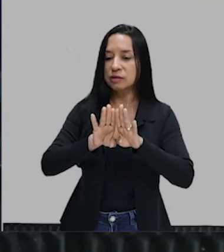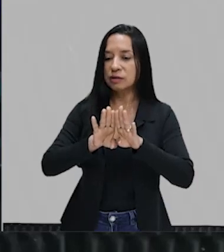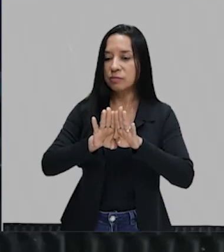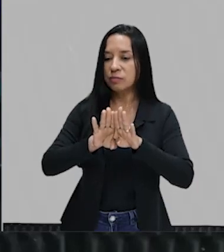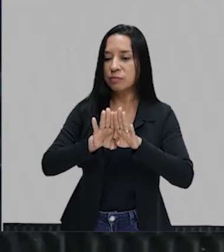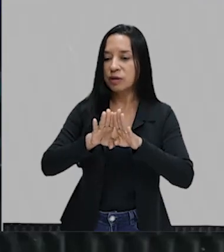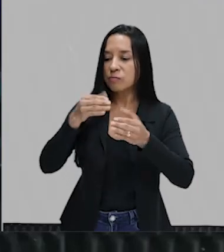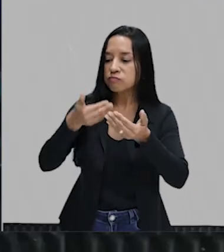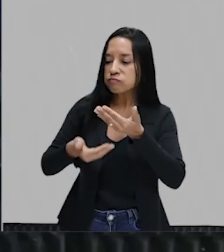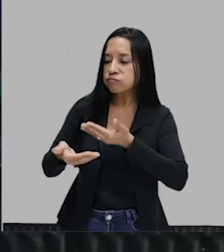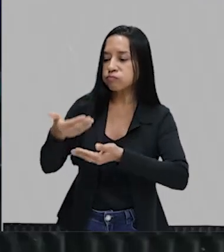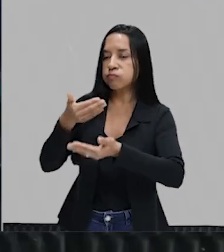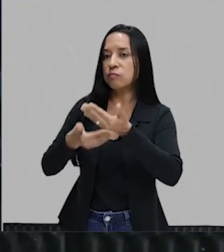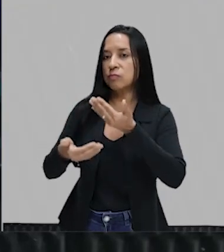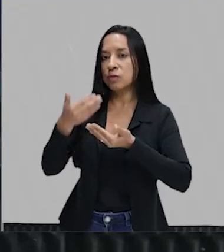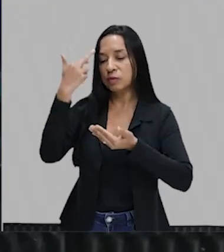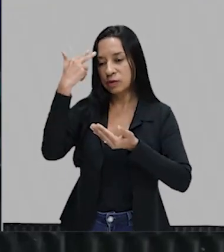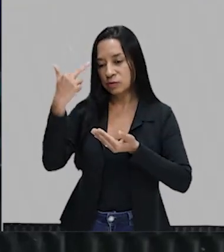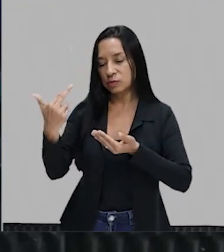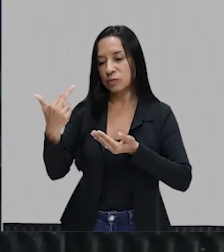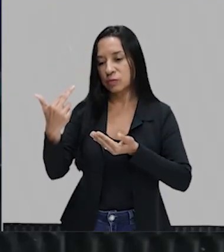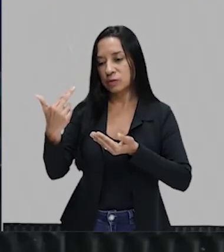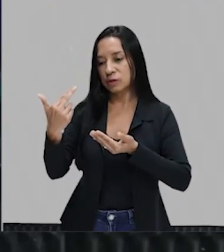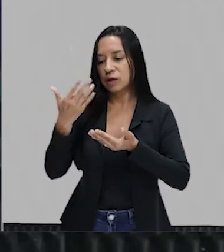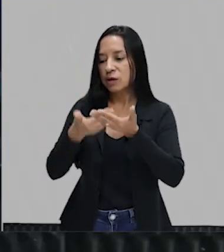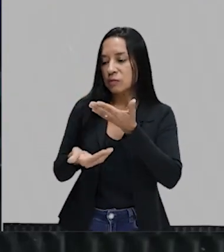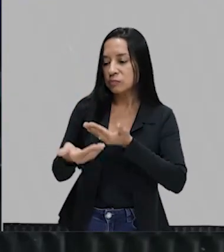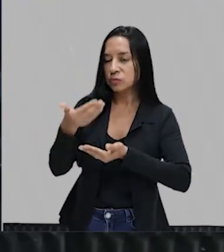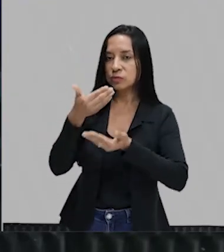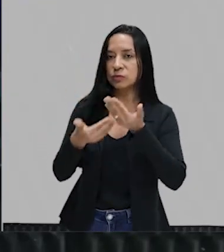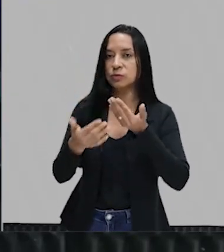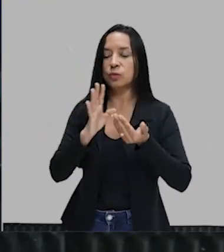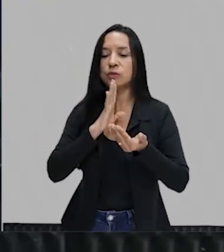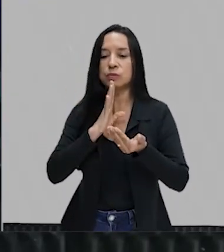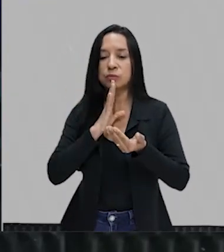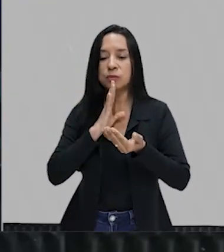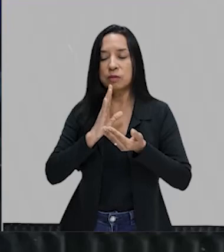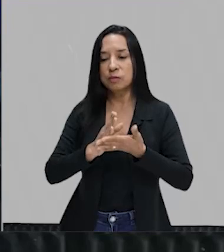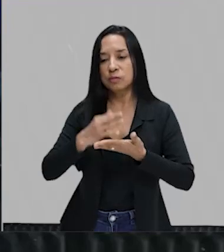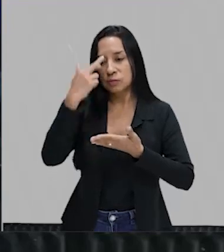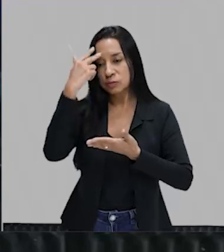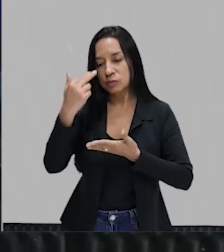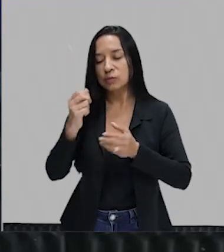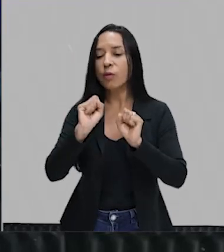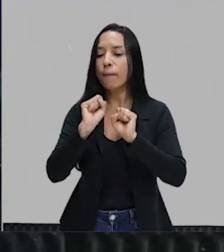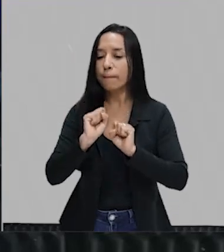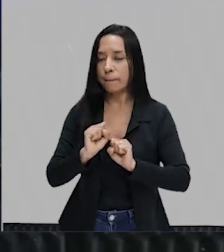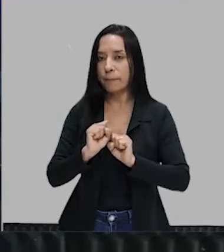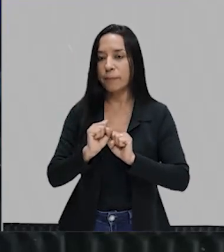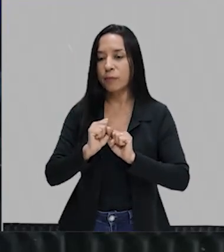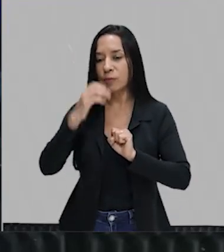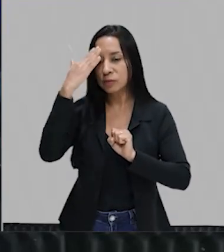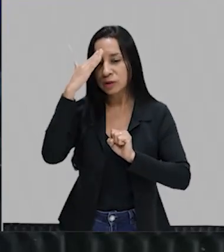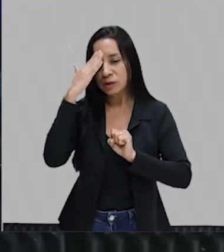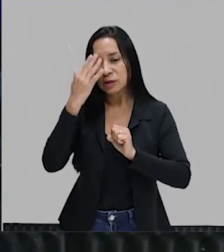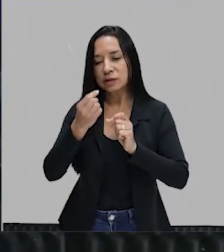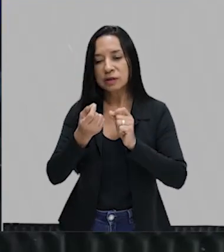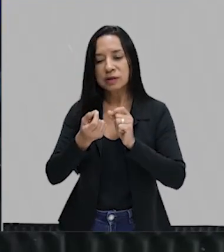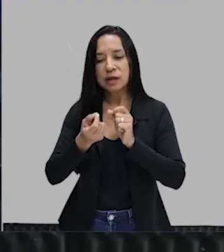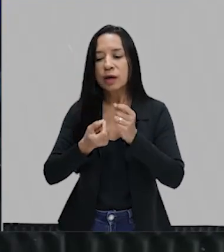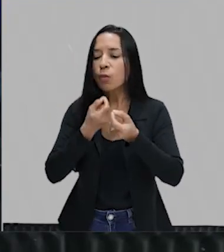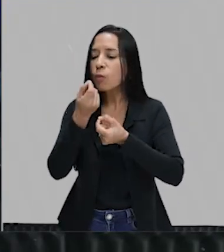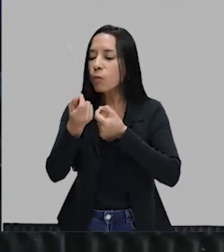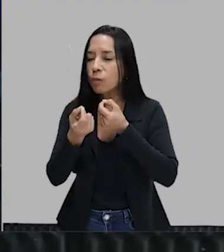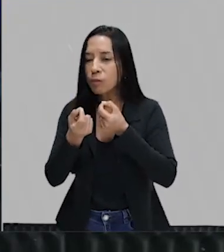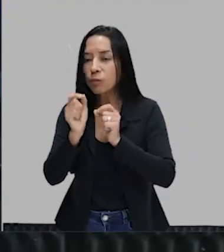da história, é por meio do conhecimento histórico que se pode entender o funcionamento do sistema